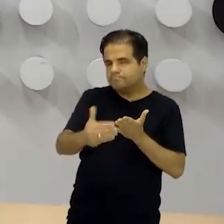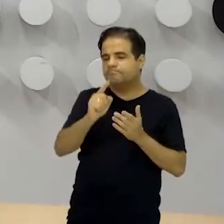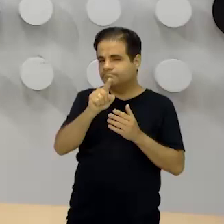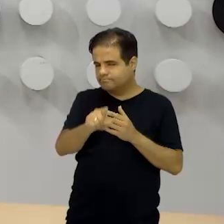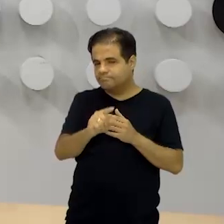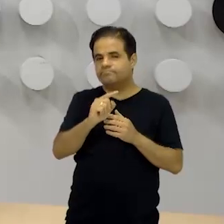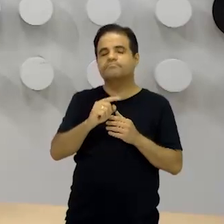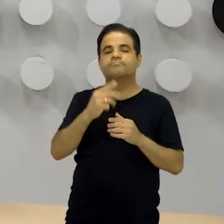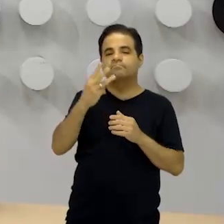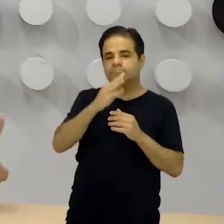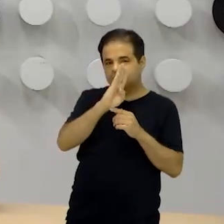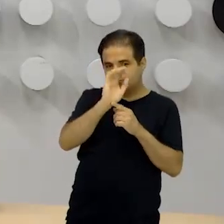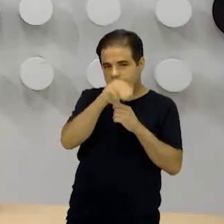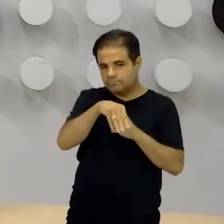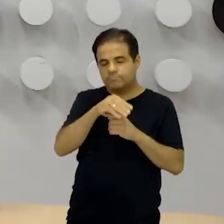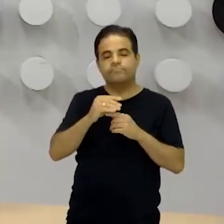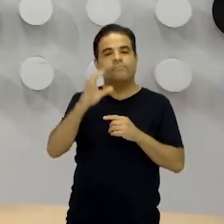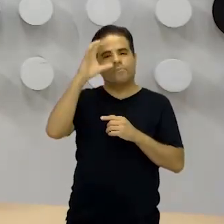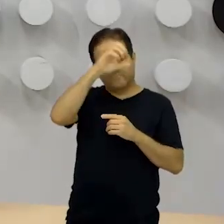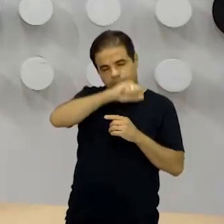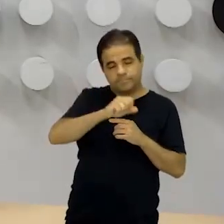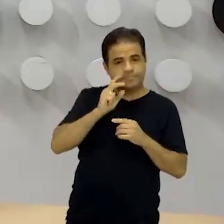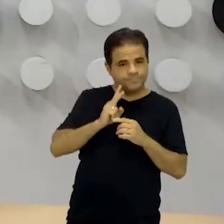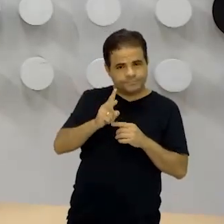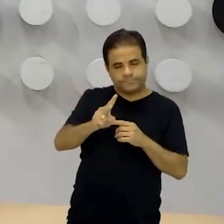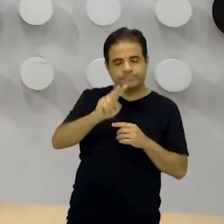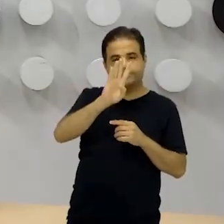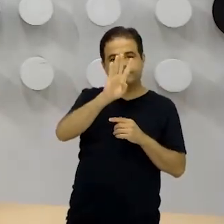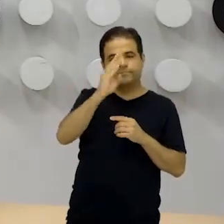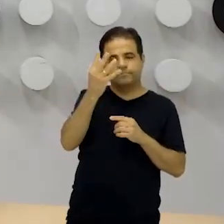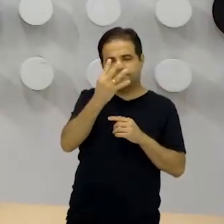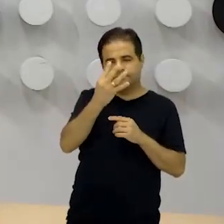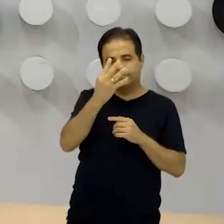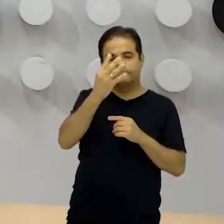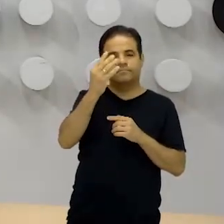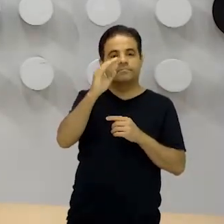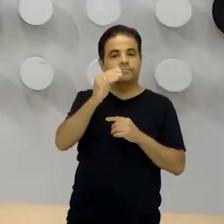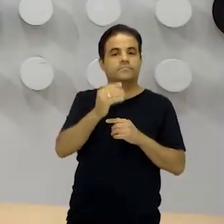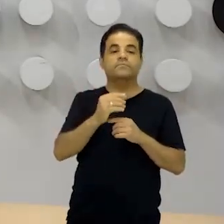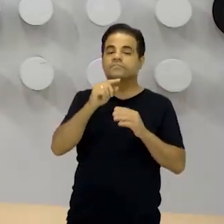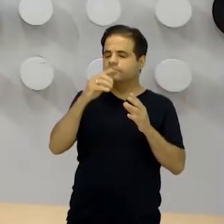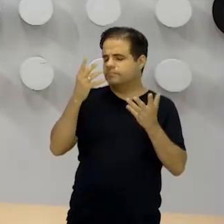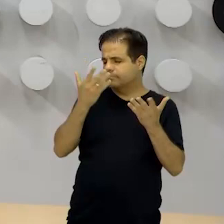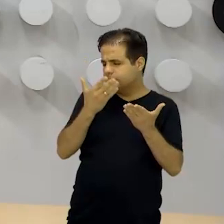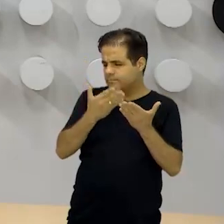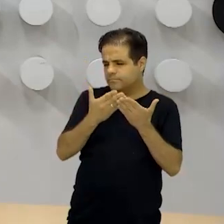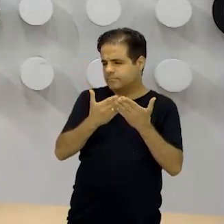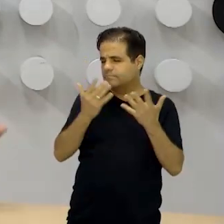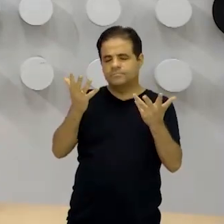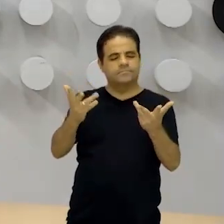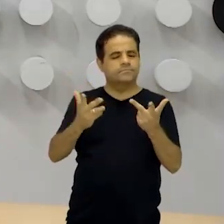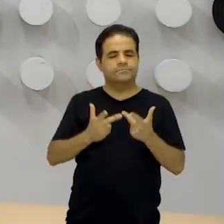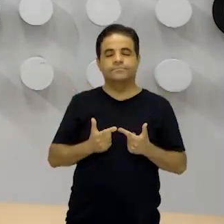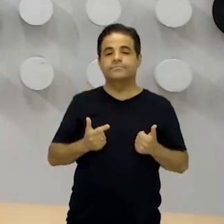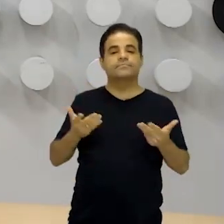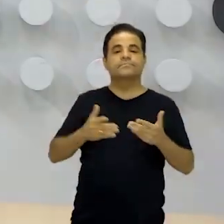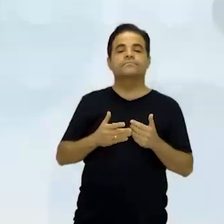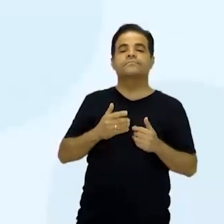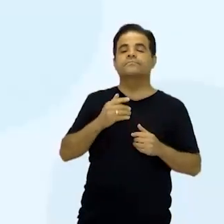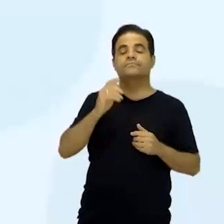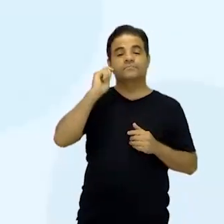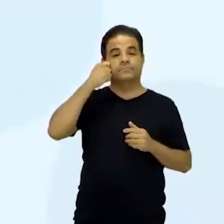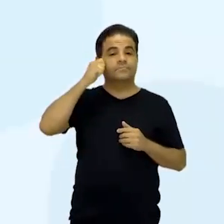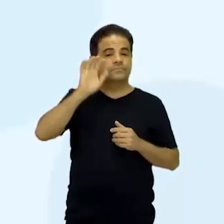terceiro bimestre, do Aprender Sempre, para o Aprender Sempre do quarto bimestre. Vai ser bem legal, aulas maravilhosas. O tema de hoje, África e Língua